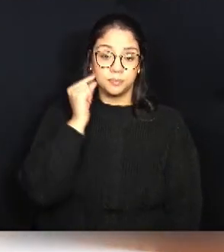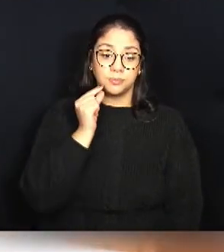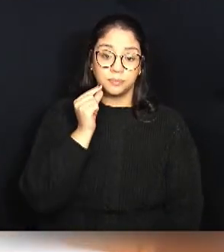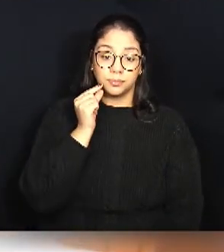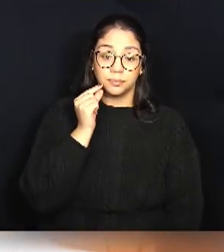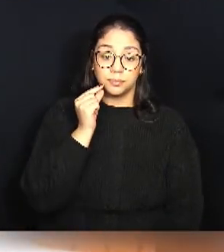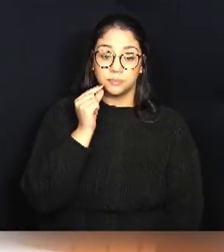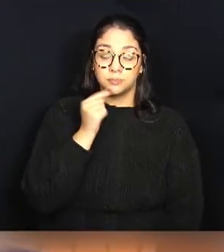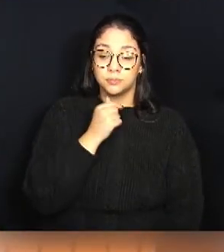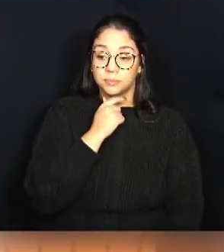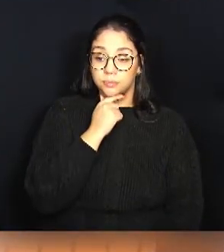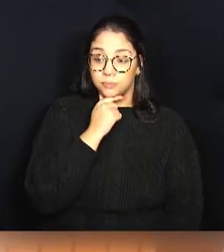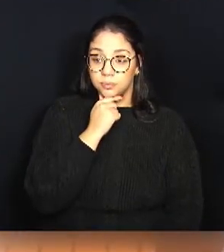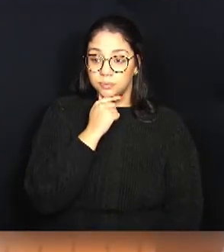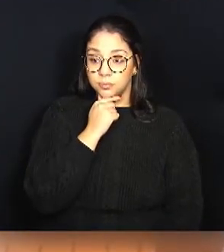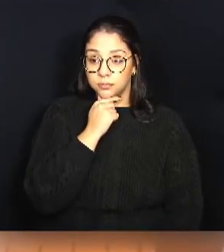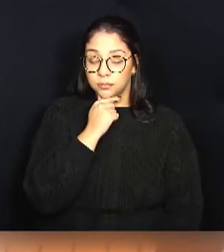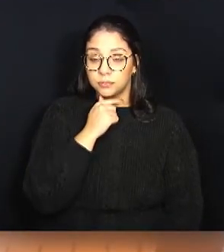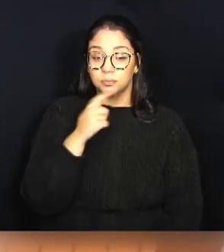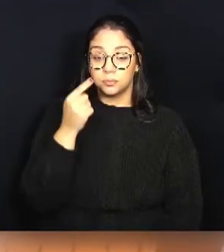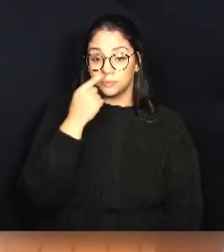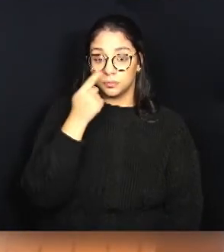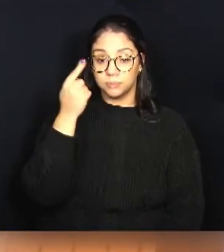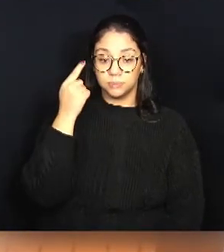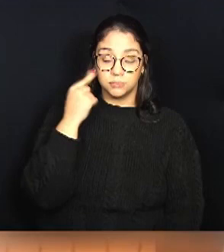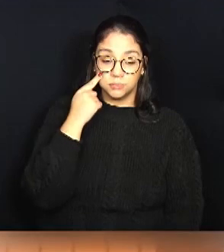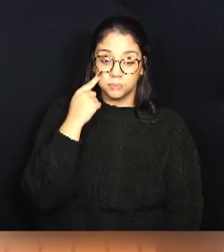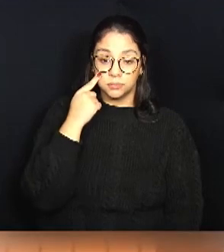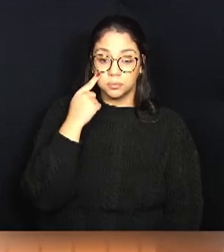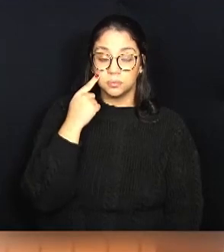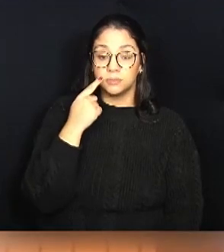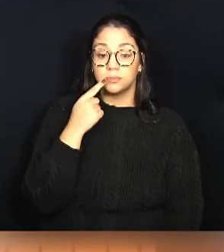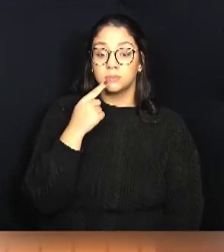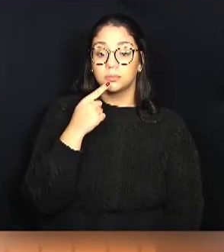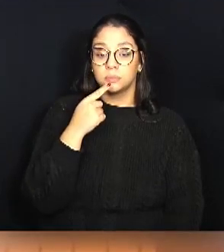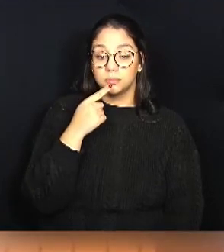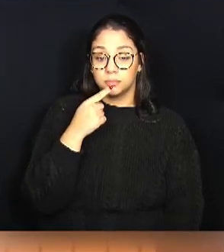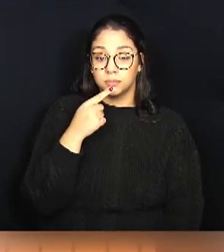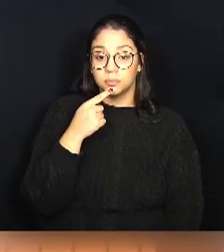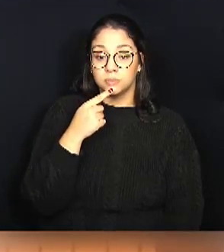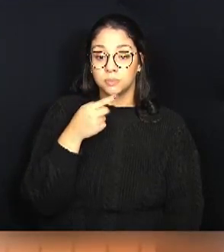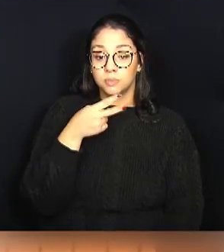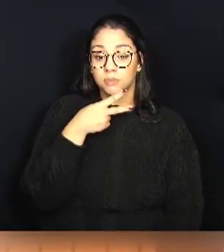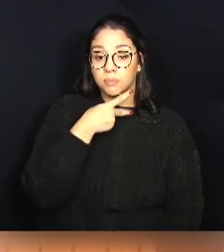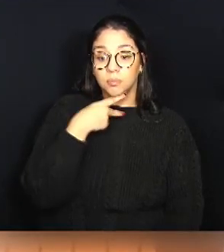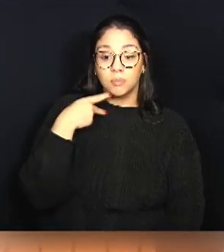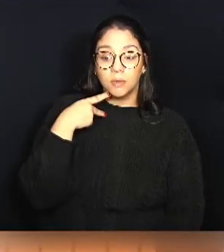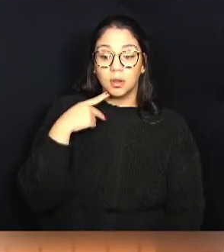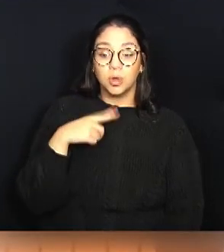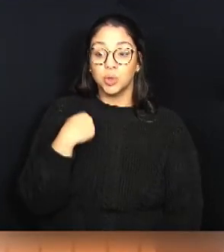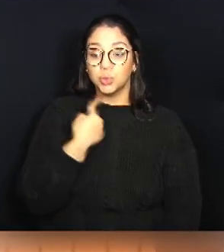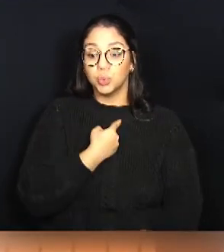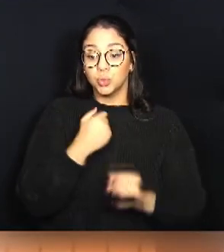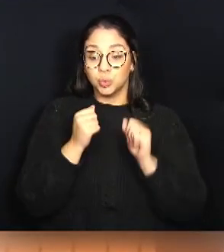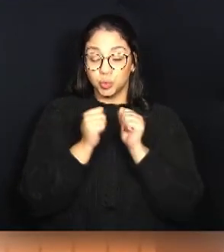Farmácia. Paola Miguel e Permínio Monteiro, nós articulamos,